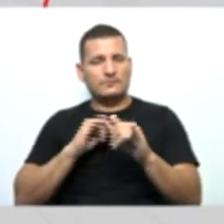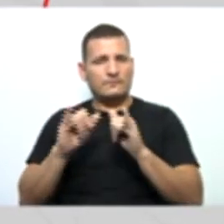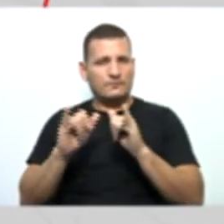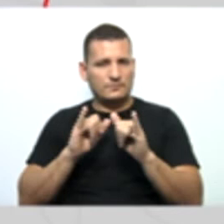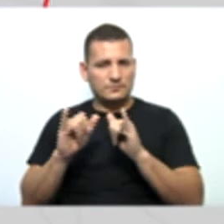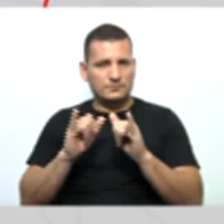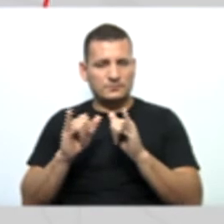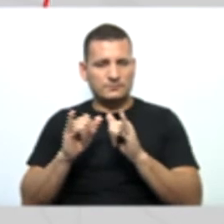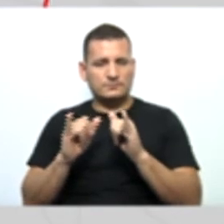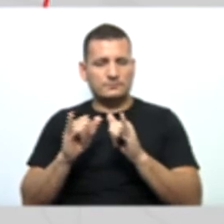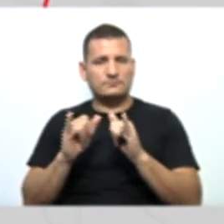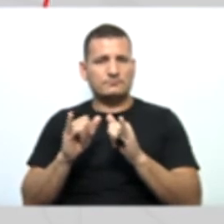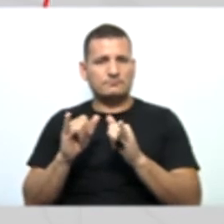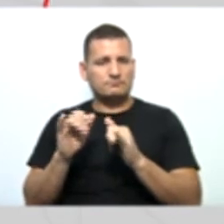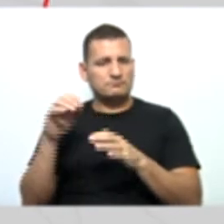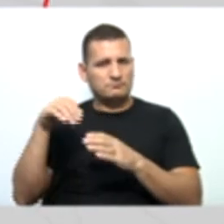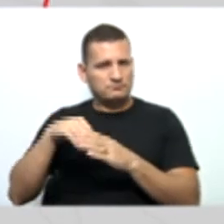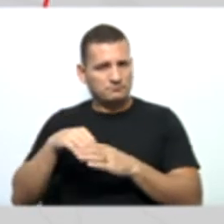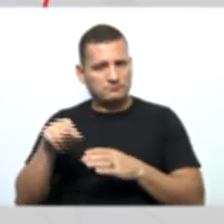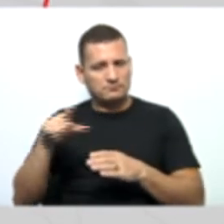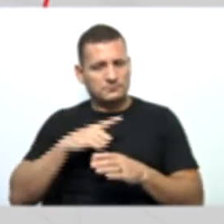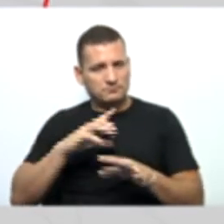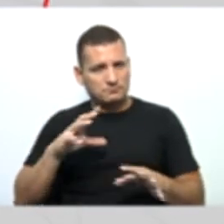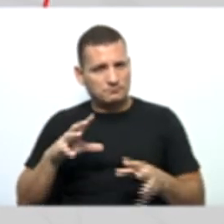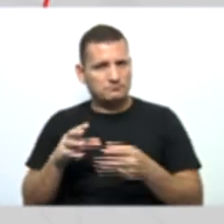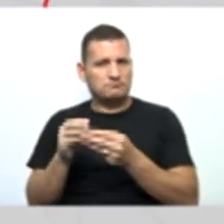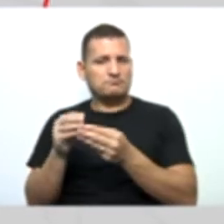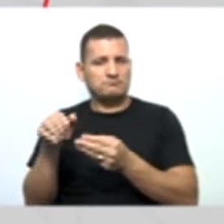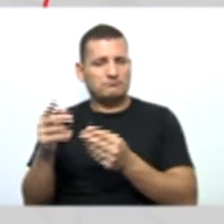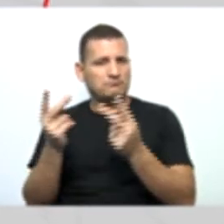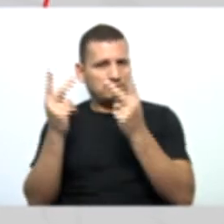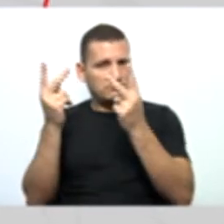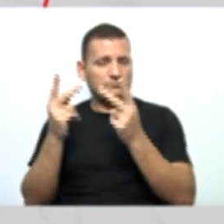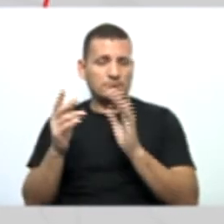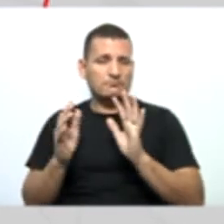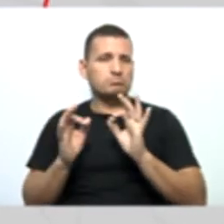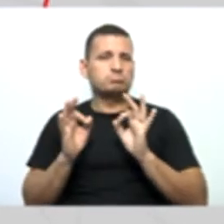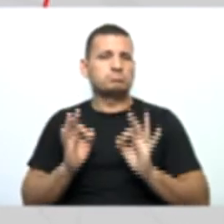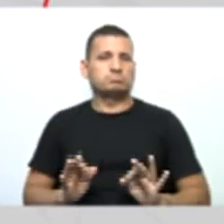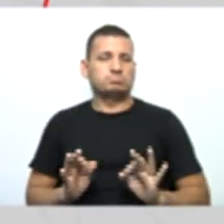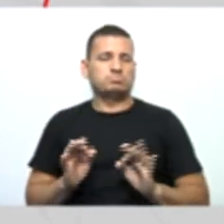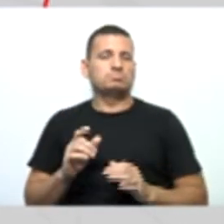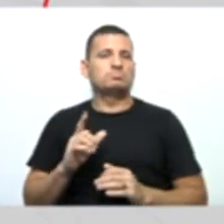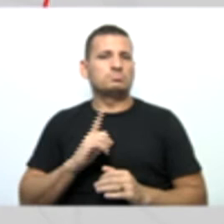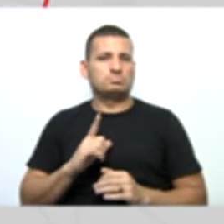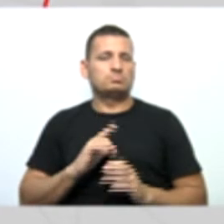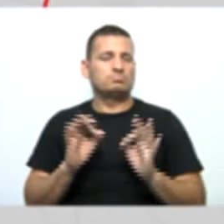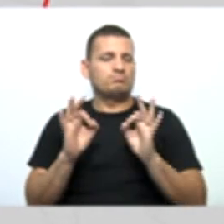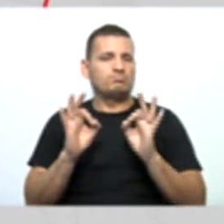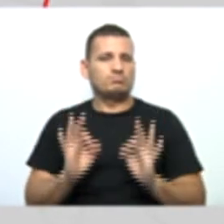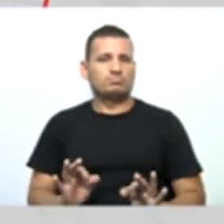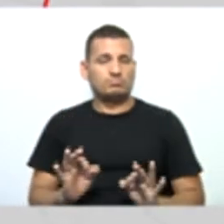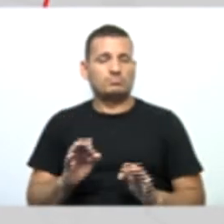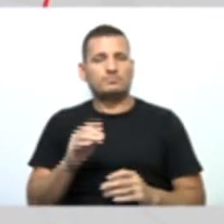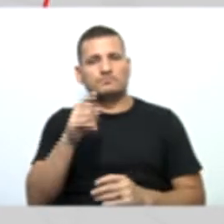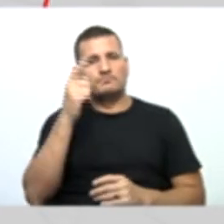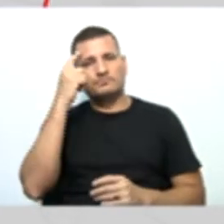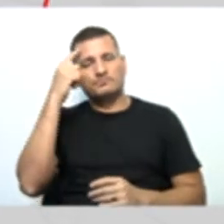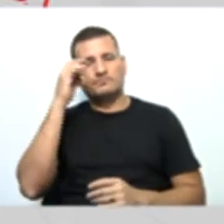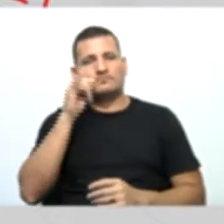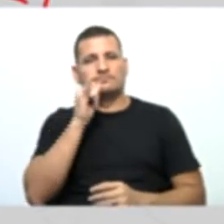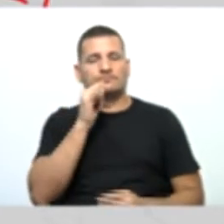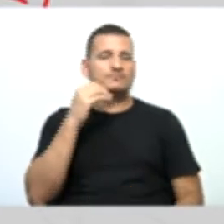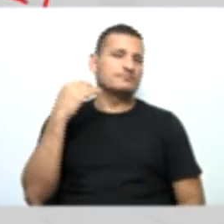informações, agrega valor? Com certeza. Pensem aí, ó, essas instituições financeiras, né,